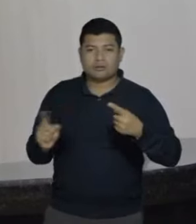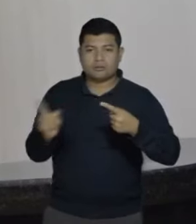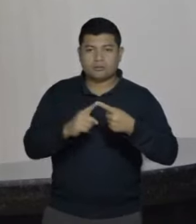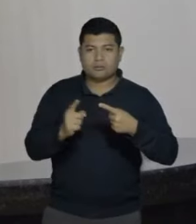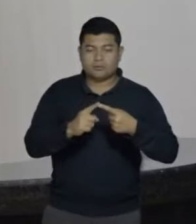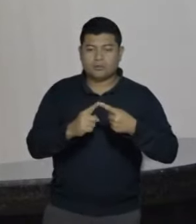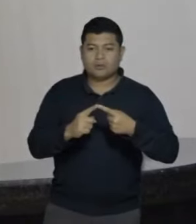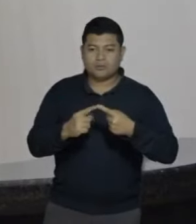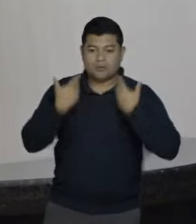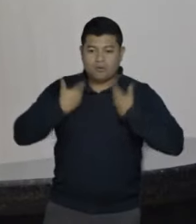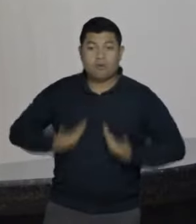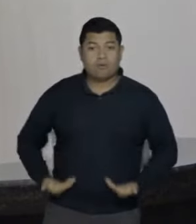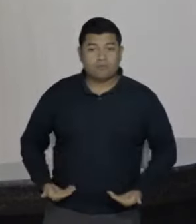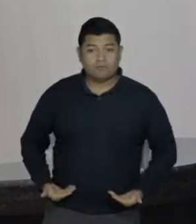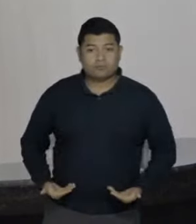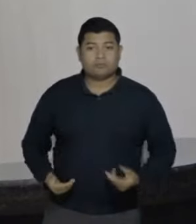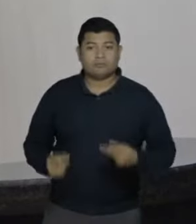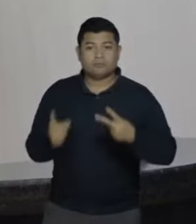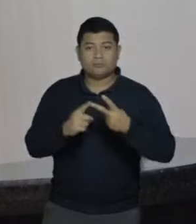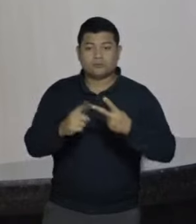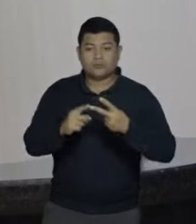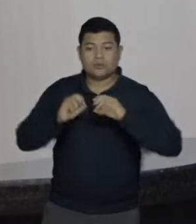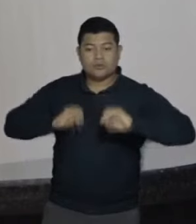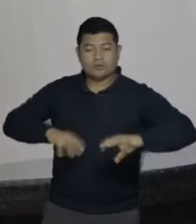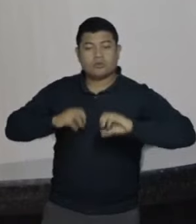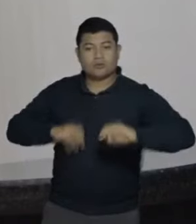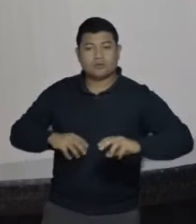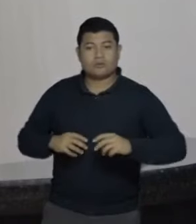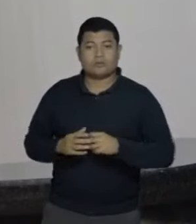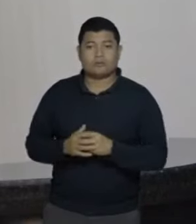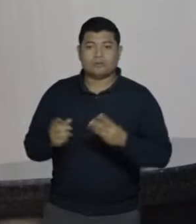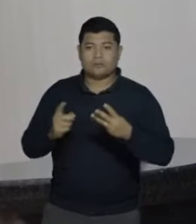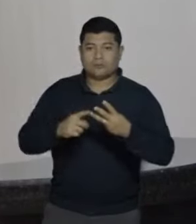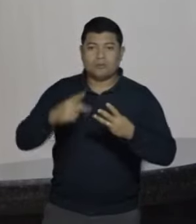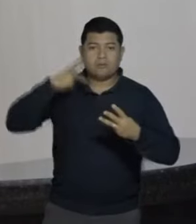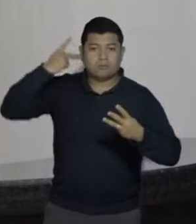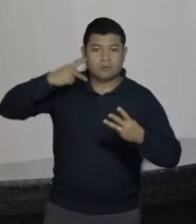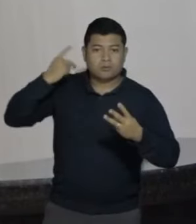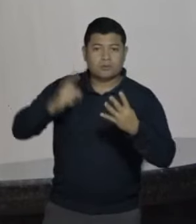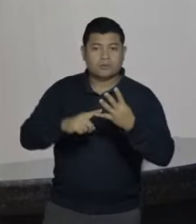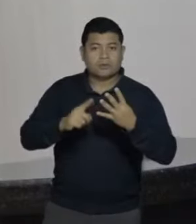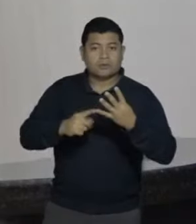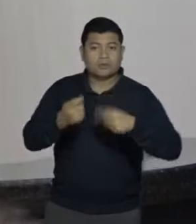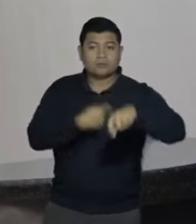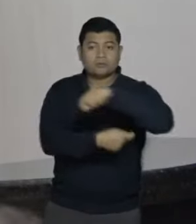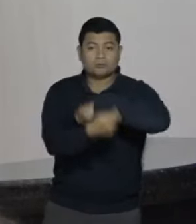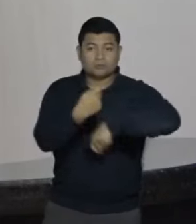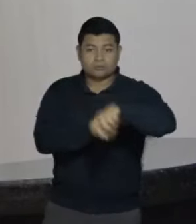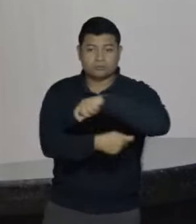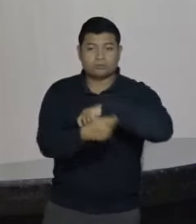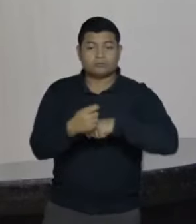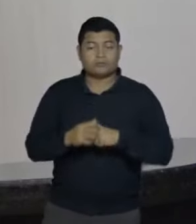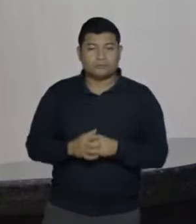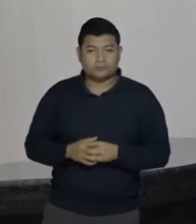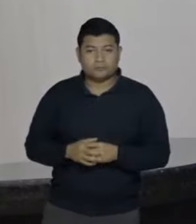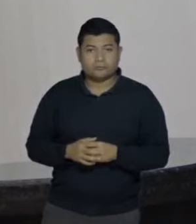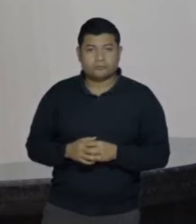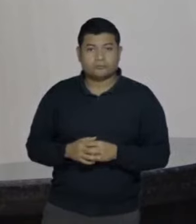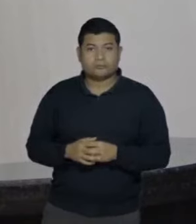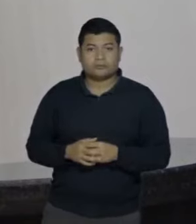física Educacional política e econômica Vamos então